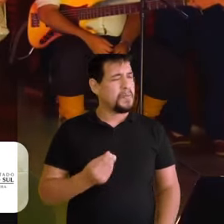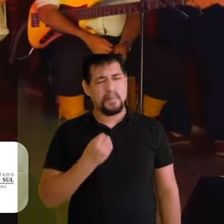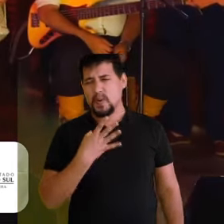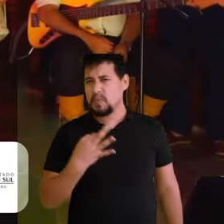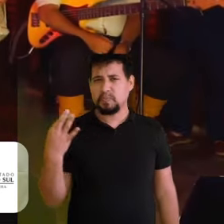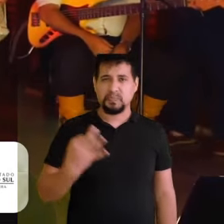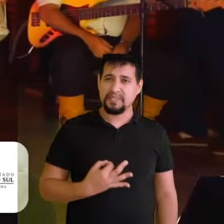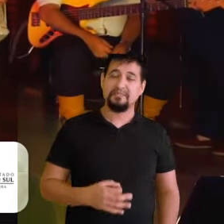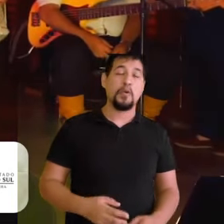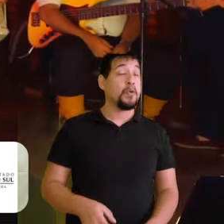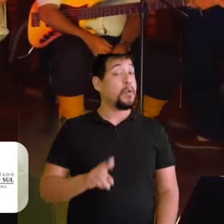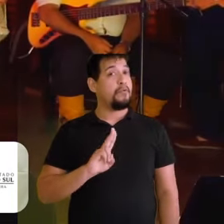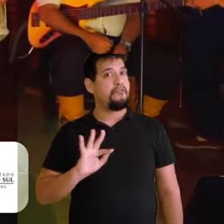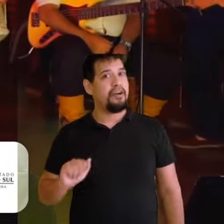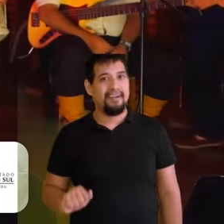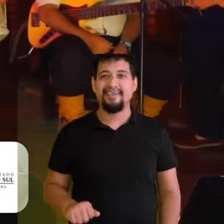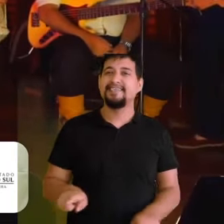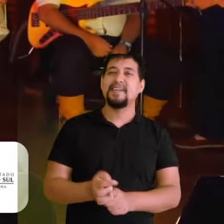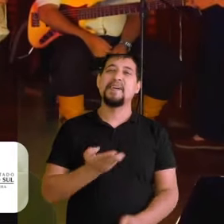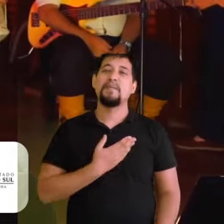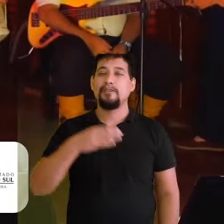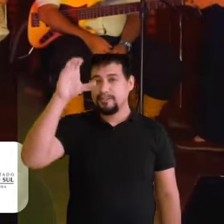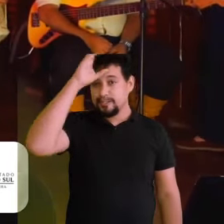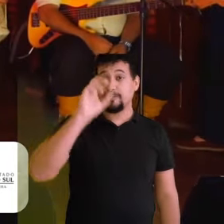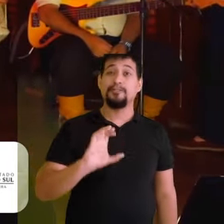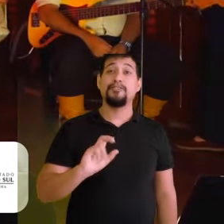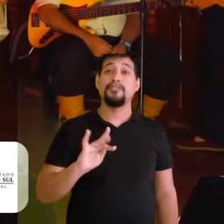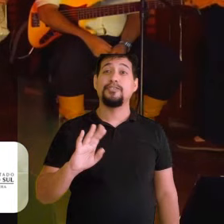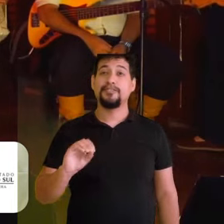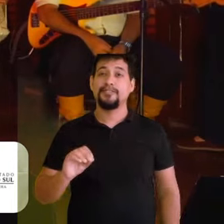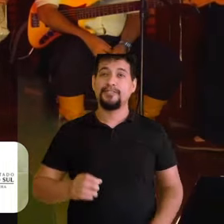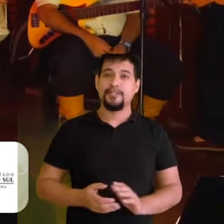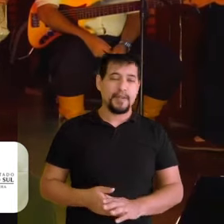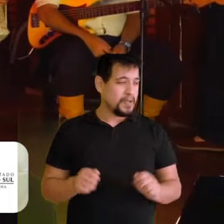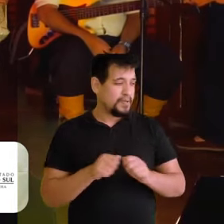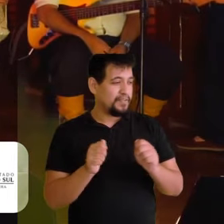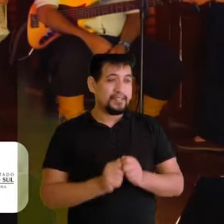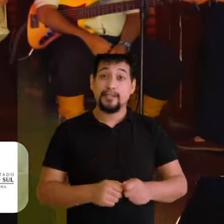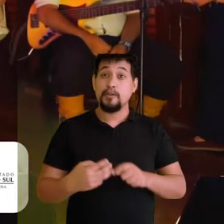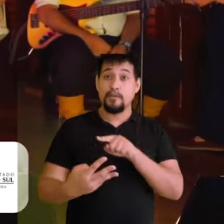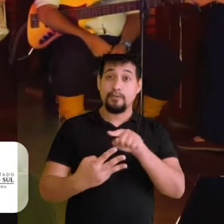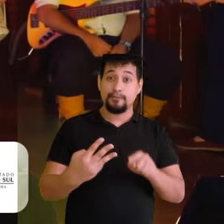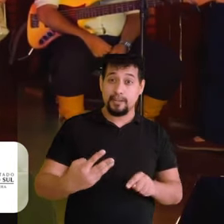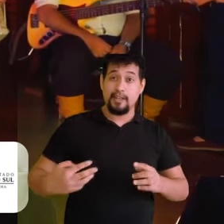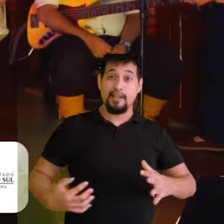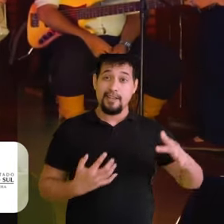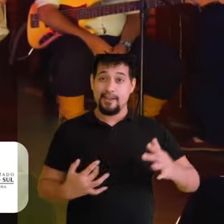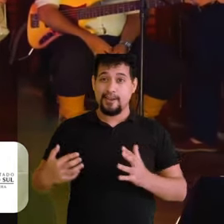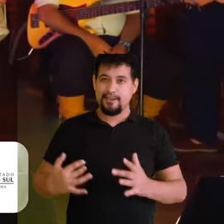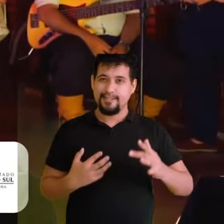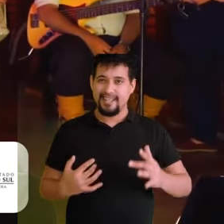Bueno, meus amigos, tio Chico, agora para completar o trio de acordeon do Bordoneio. Do Bordônio.